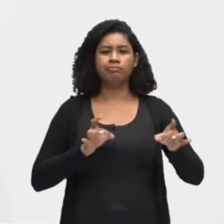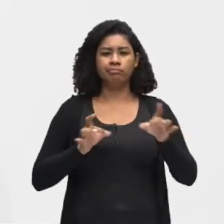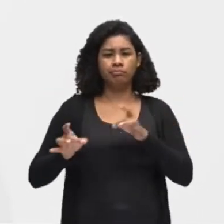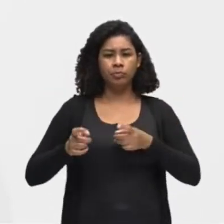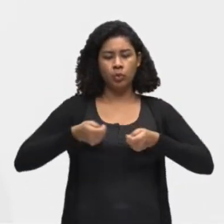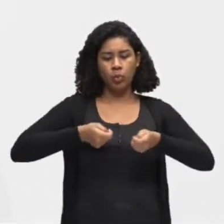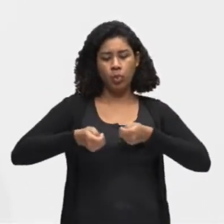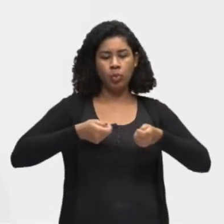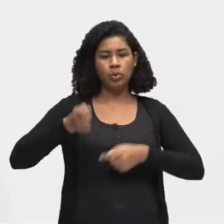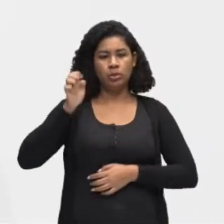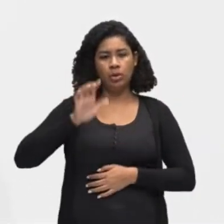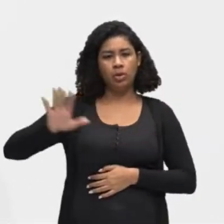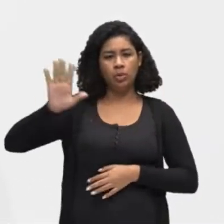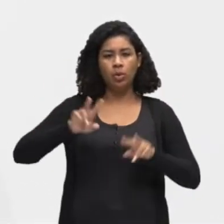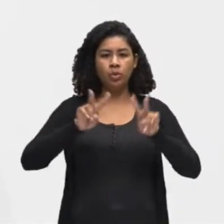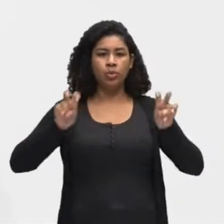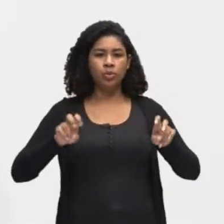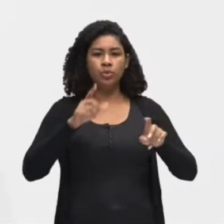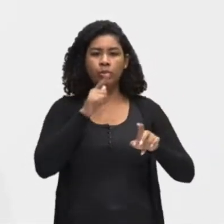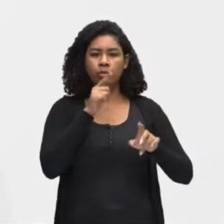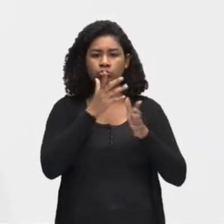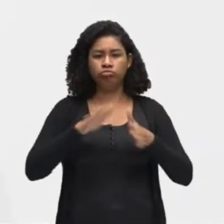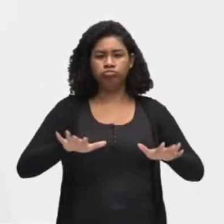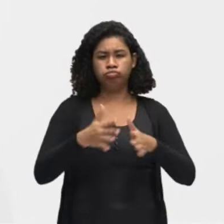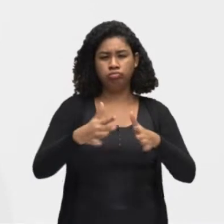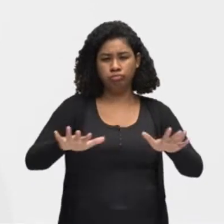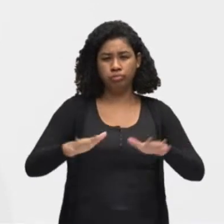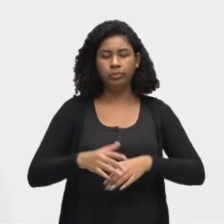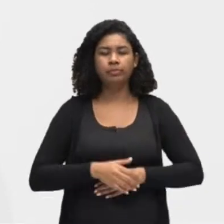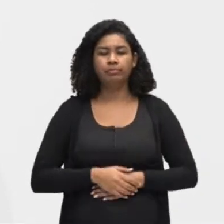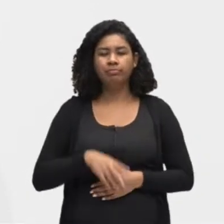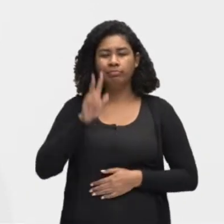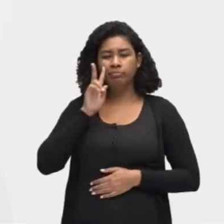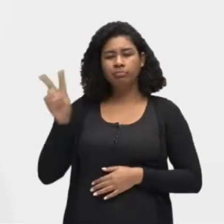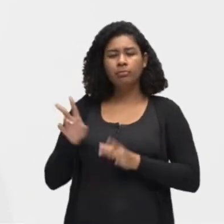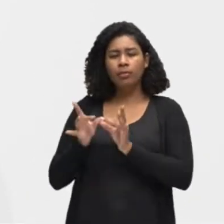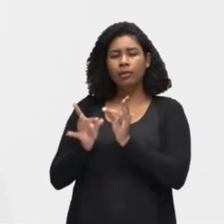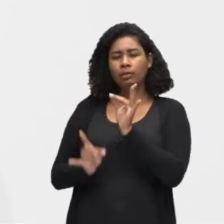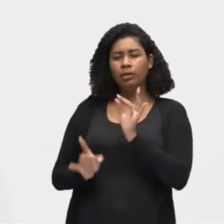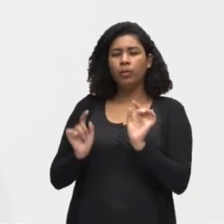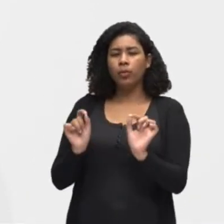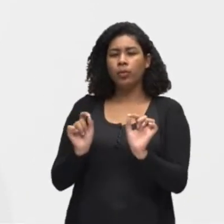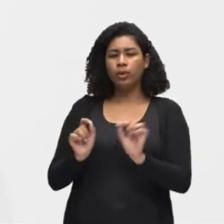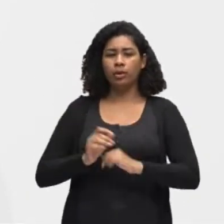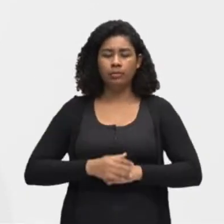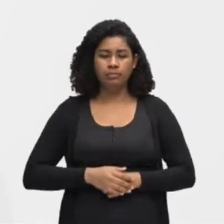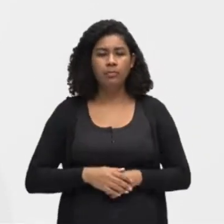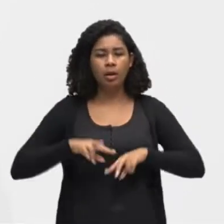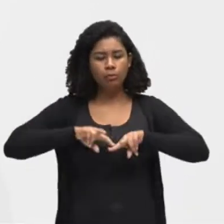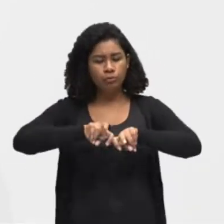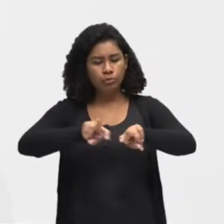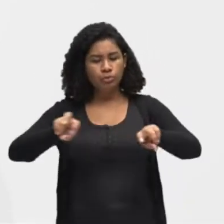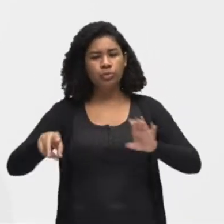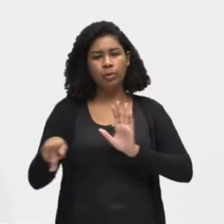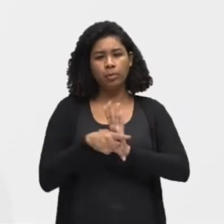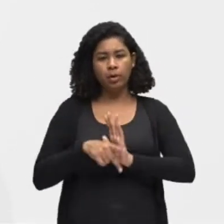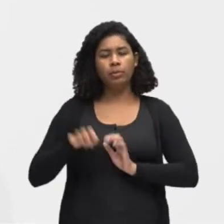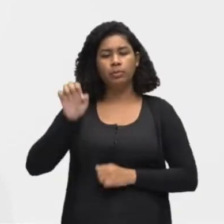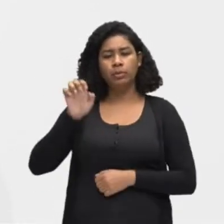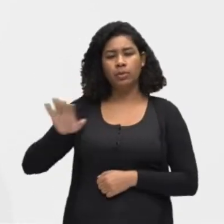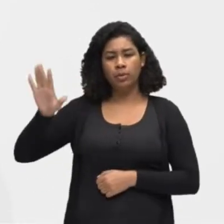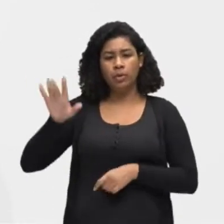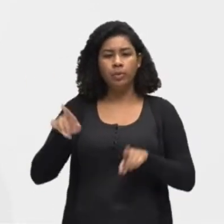os mares e o contraponto oriental. No detalhamento desse primeiro momento, nós vamos trabalhar as expedições europeias,